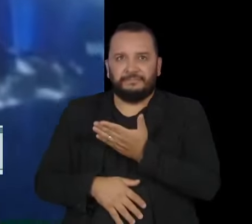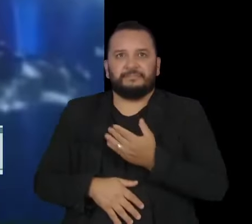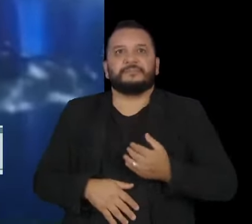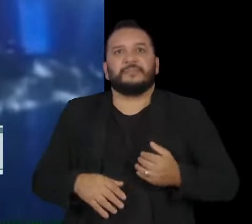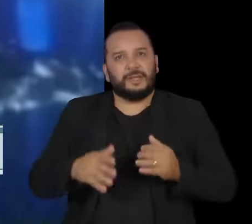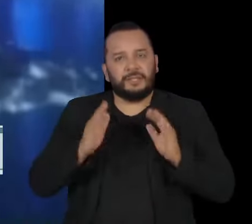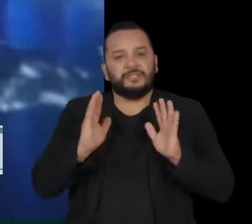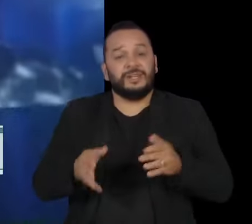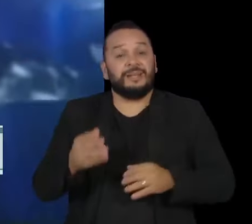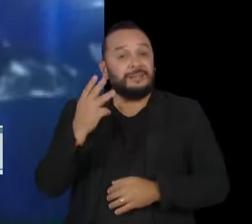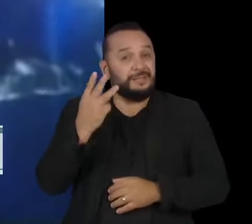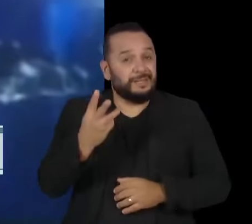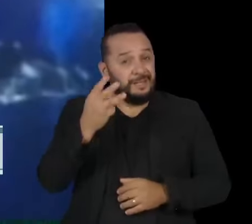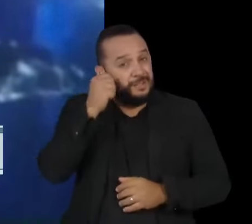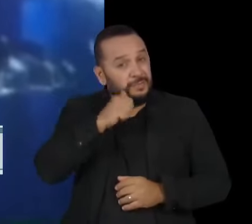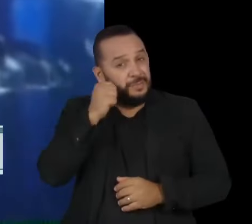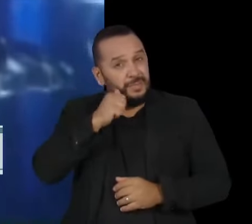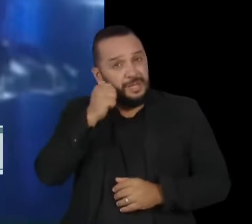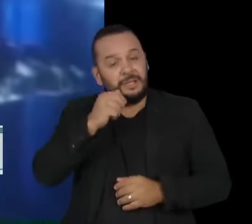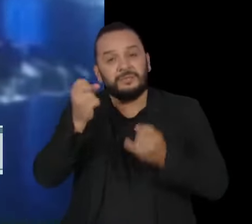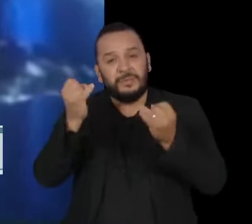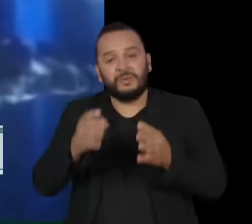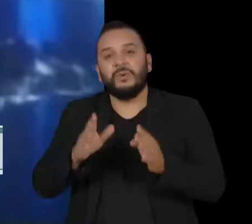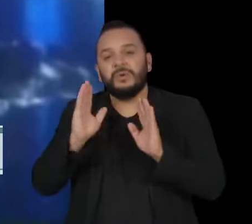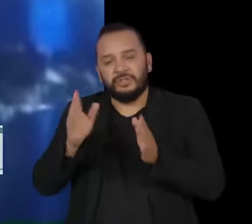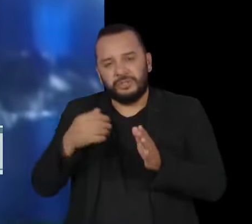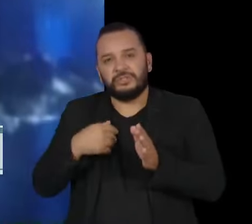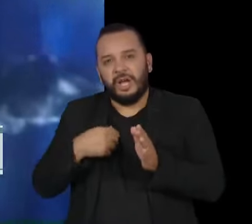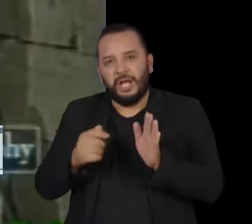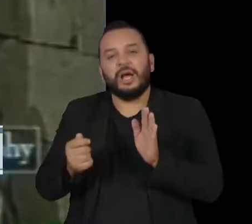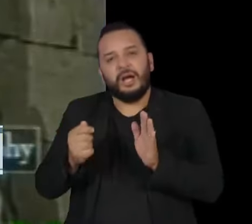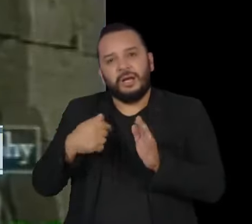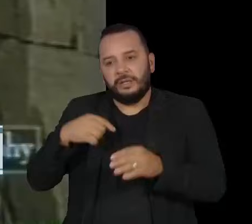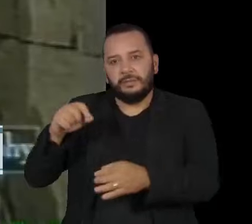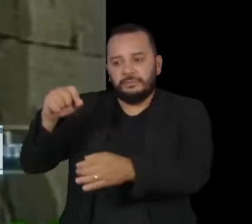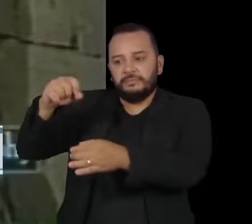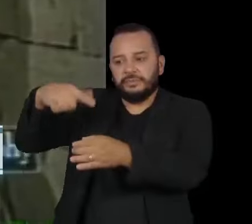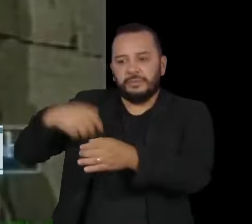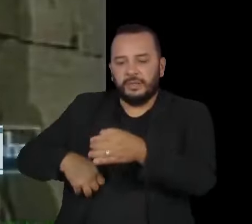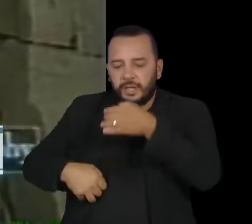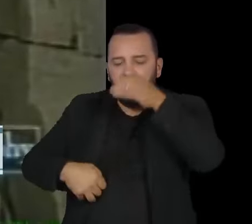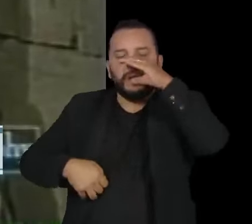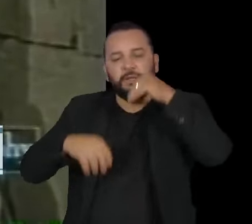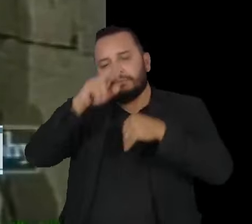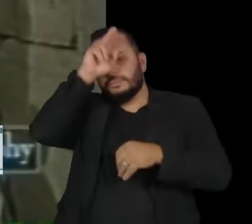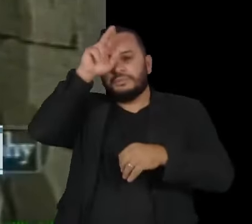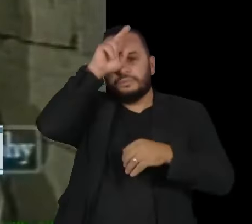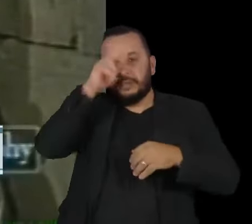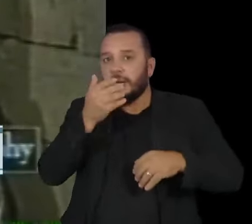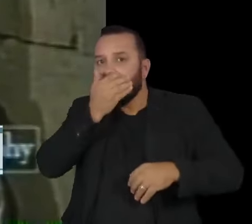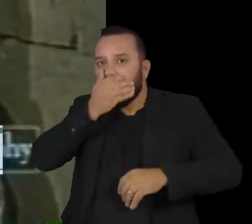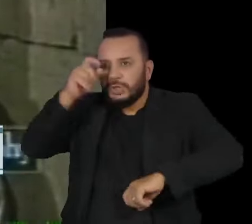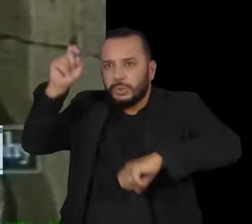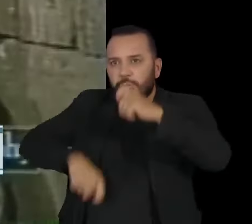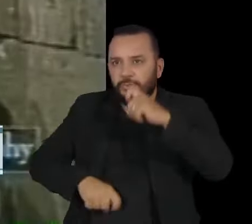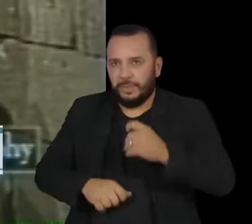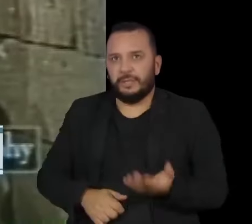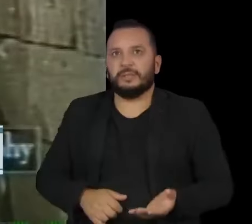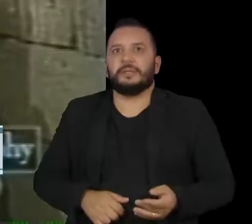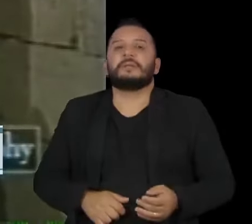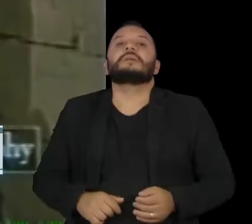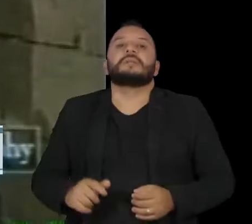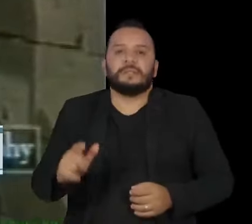três afirmam terem sido drogadas e estupradas além de ter acesso aos documentos com